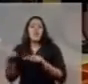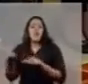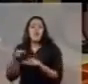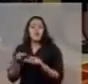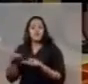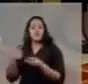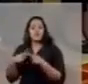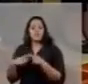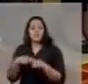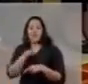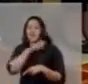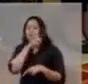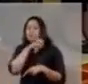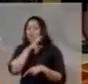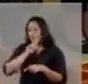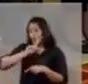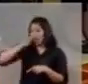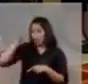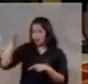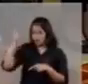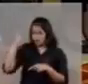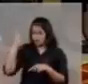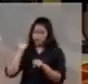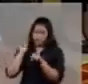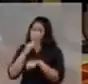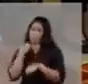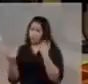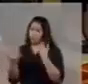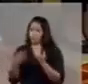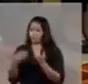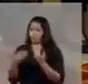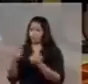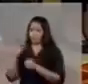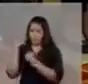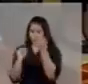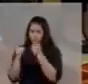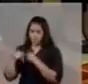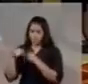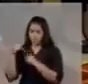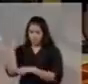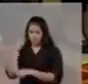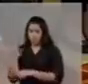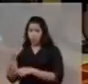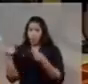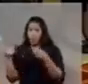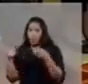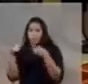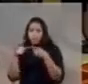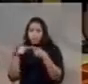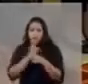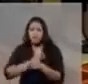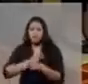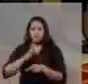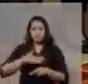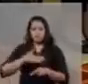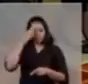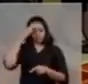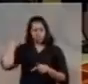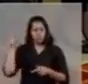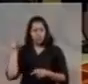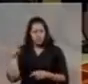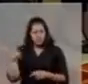animais são abatidos nos frigoríficos brasileiros de acordo com preceitos religiosos islâmicos. Nós estamos